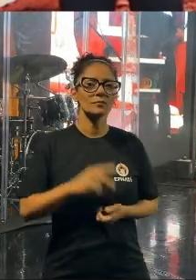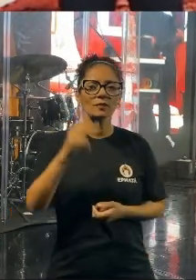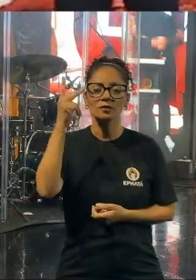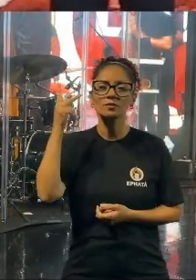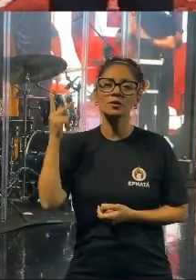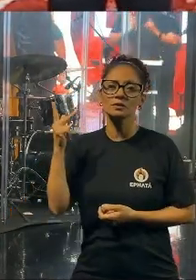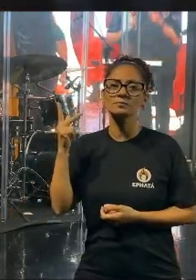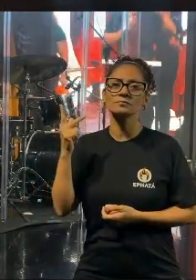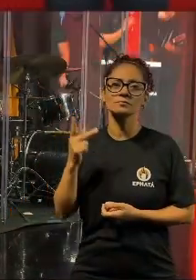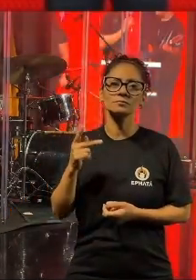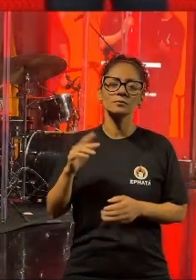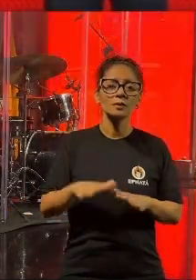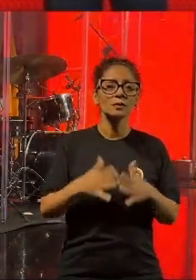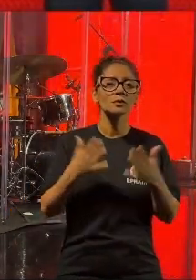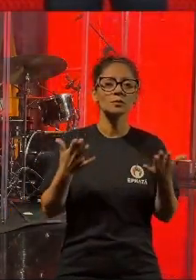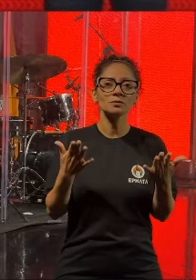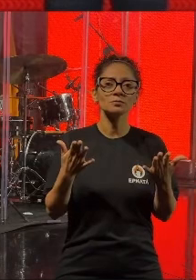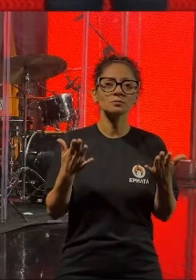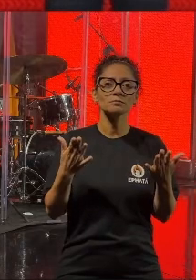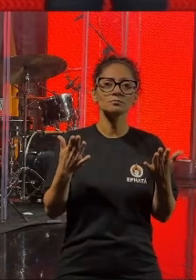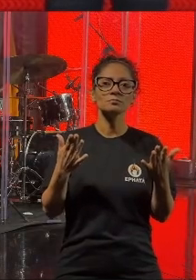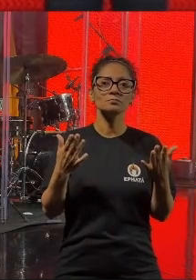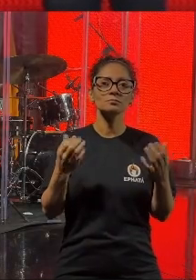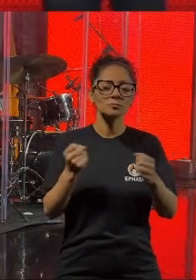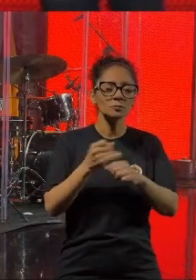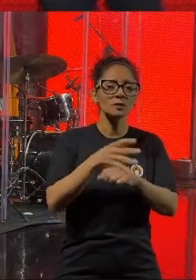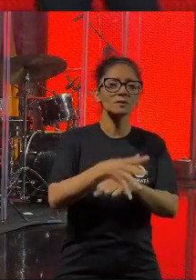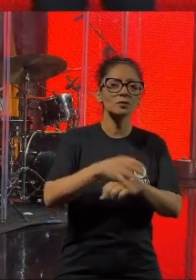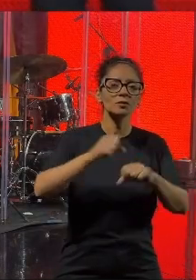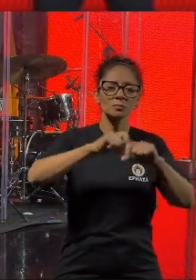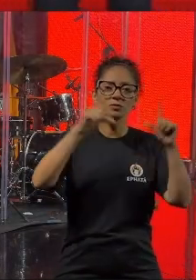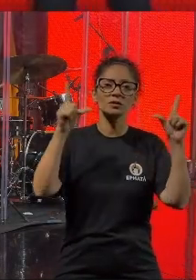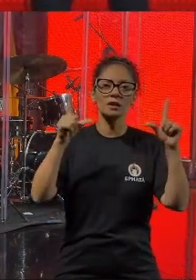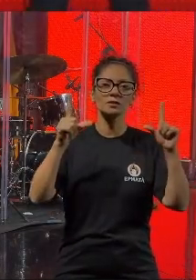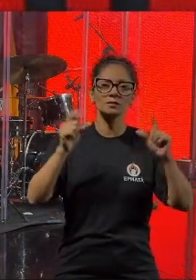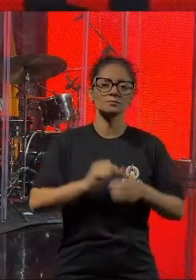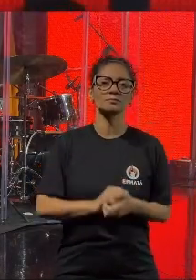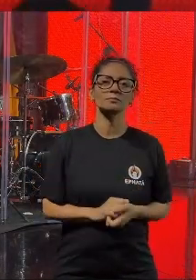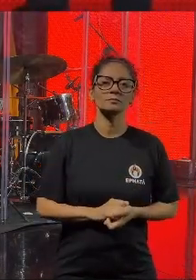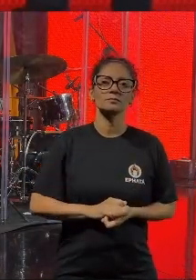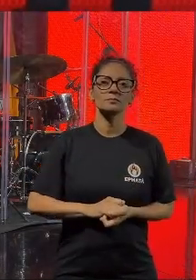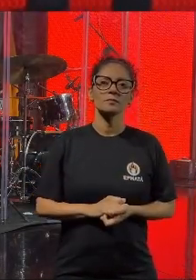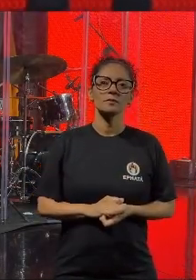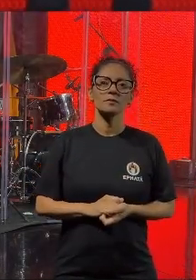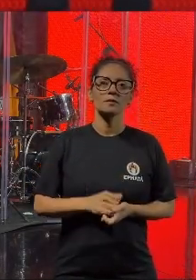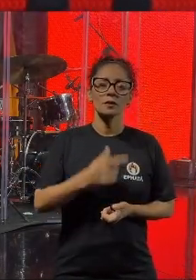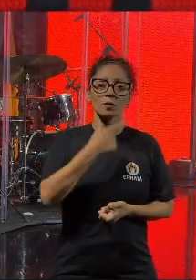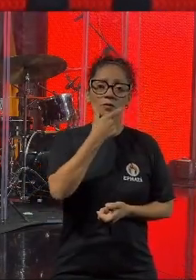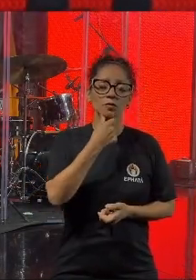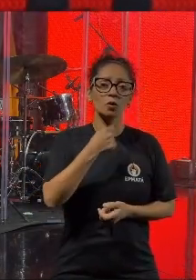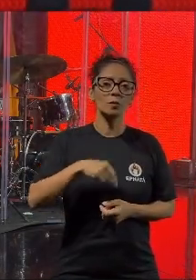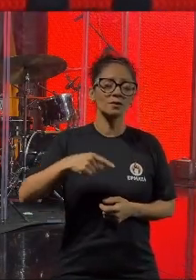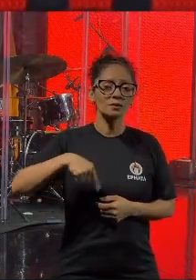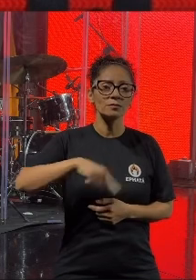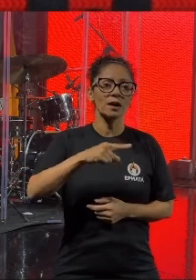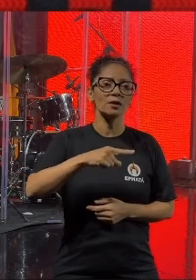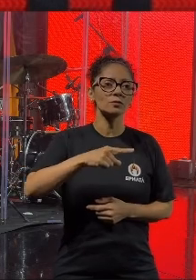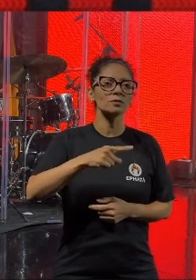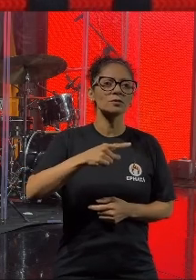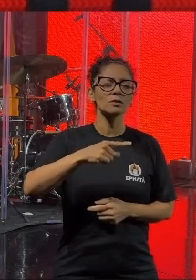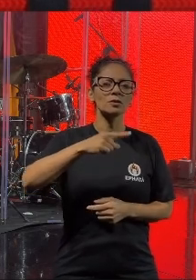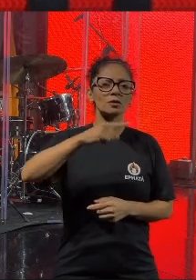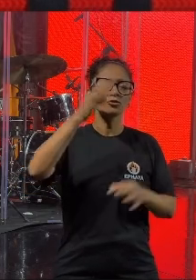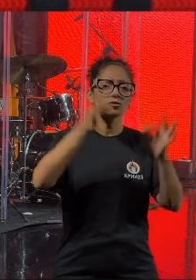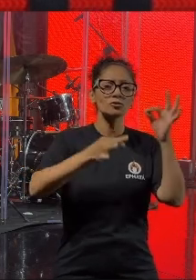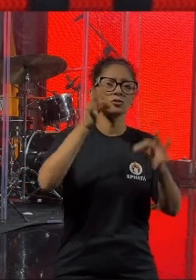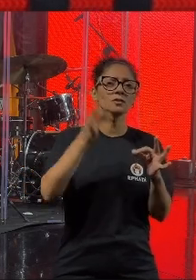história. Quando amanheceu, os magistrados enviaram oficiais de justiça